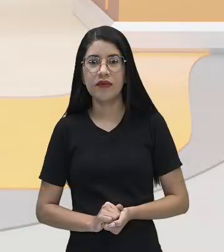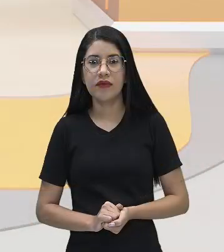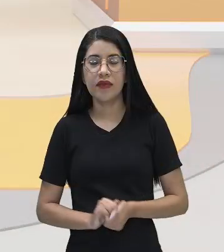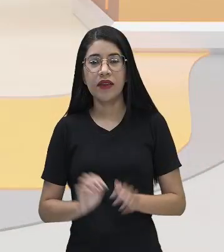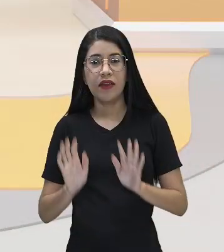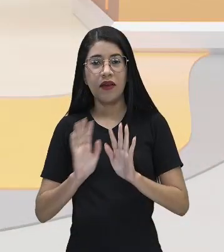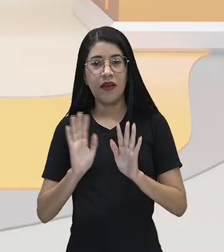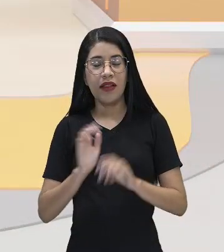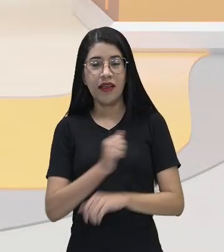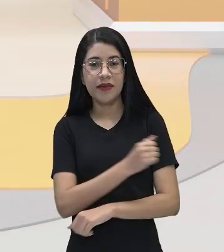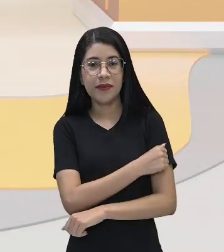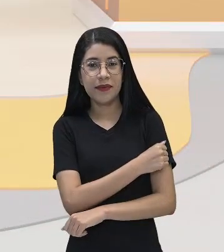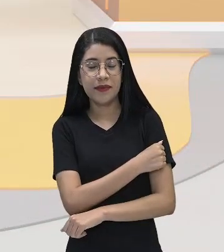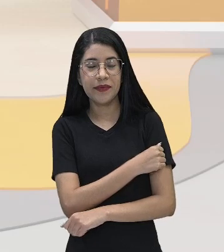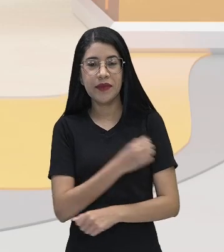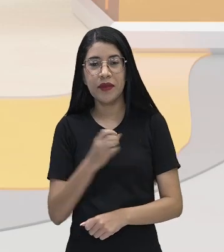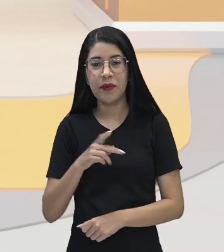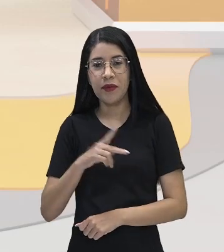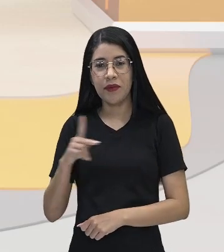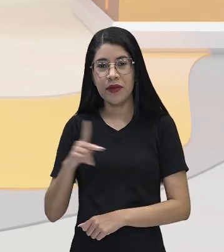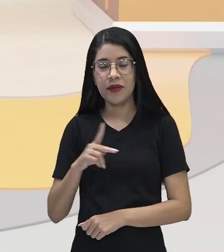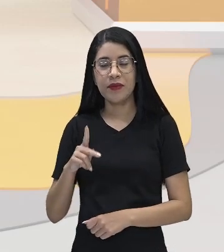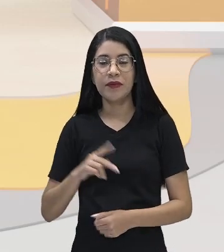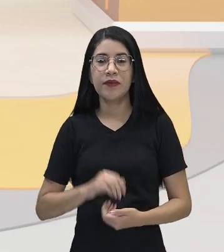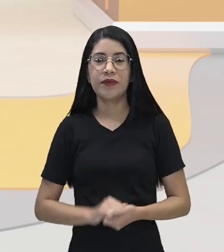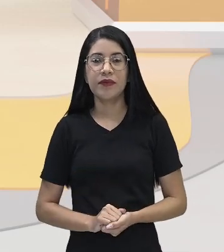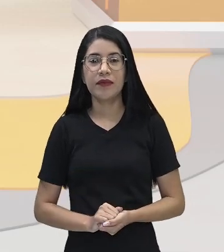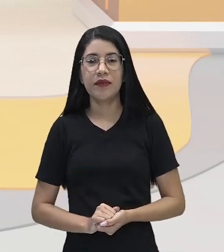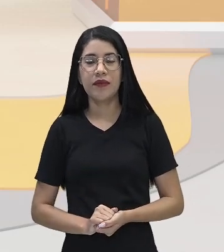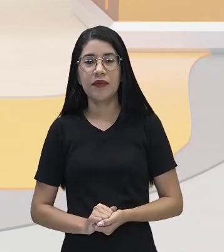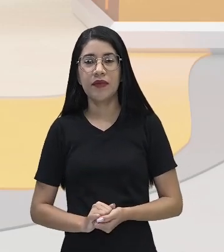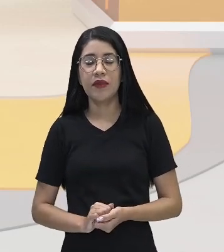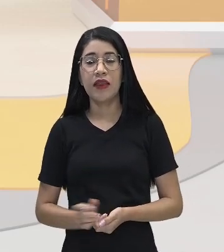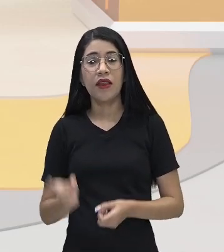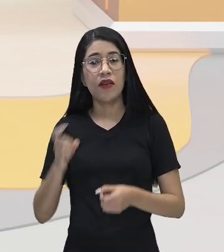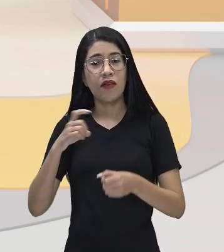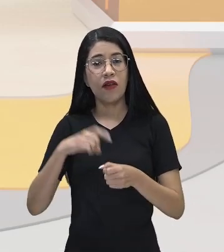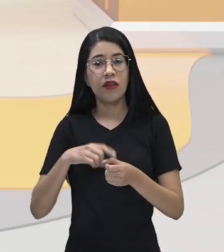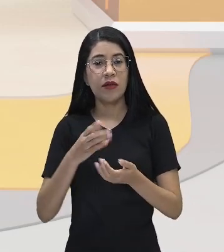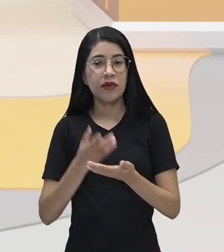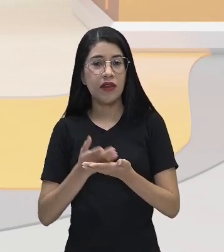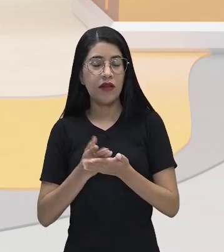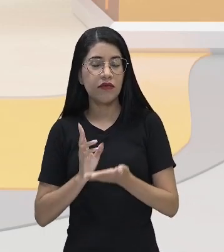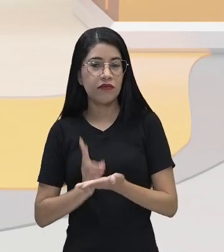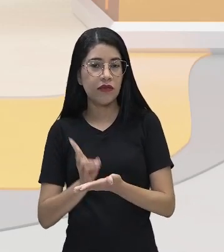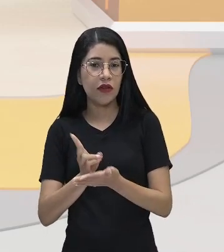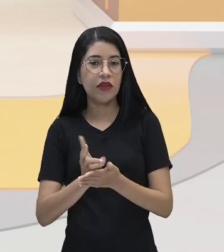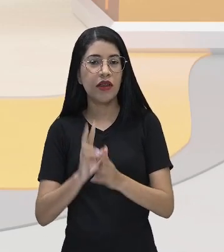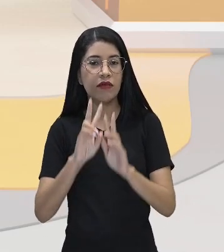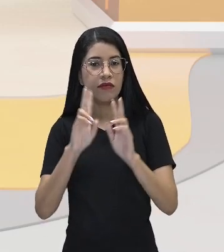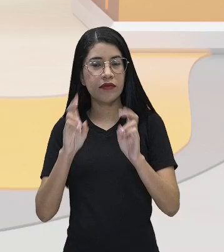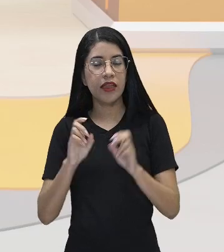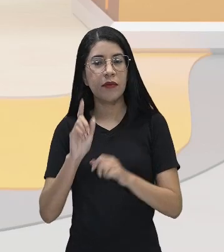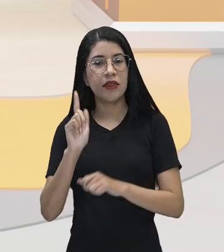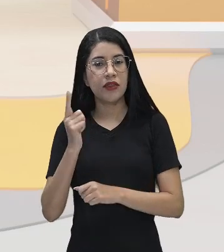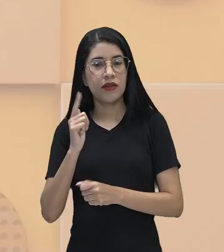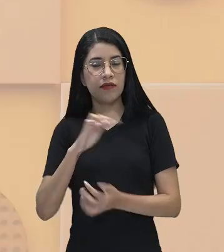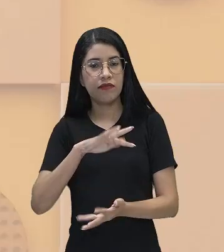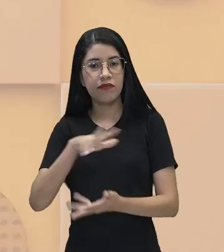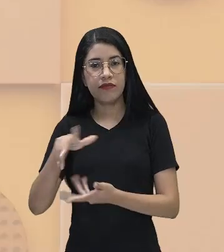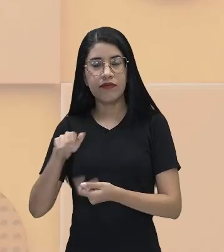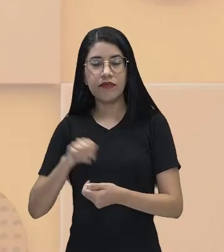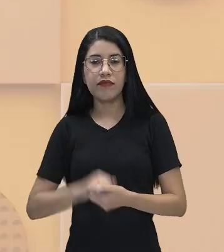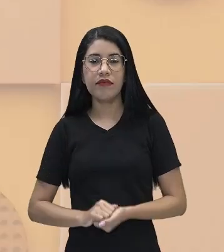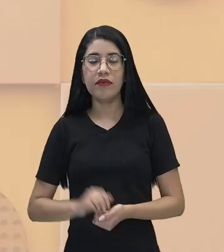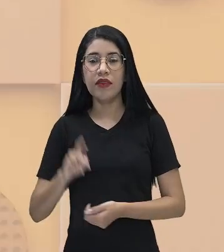Olá, prezados alunos, professores, estamos aí de volta, para dar continuidade às nossas aulas de geografia. Eu